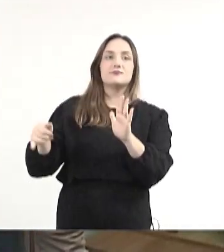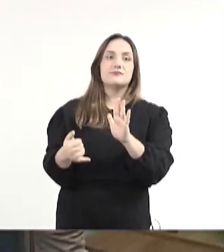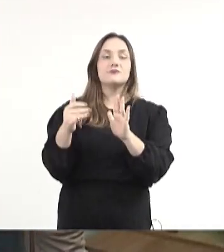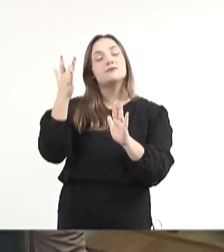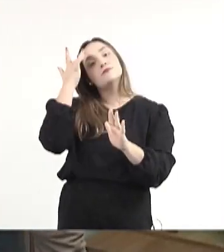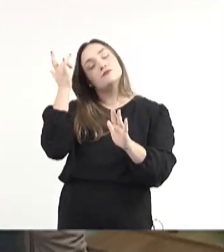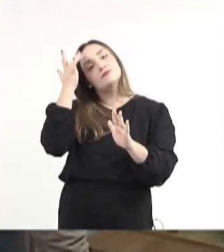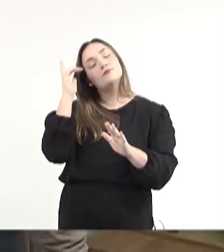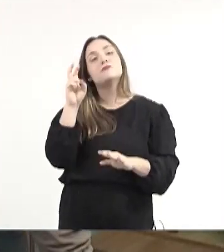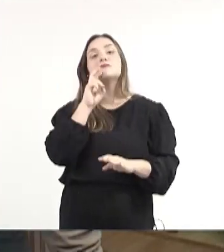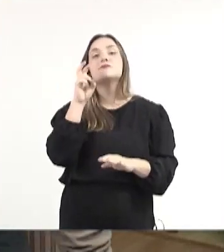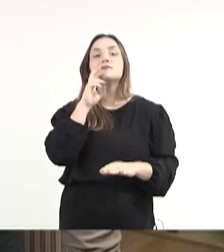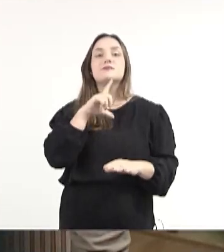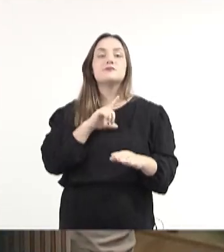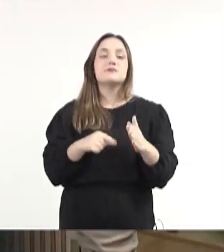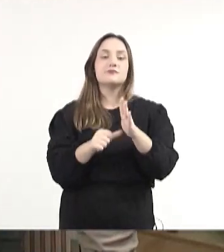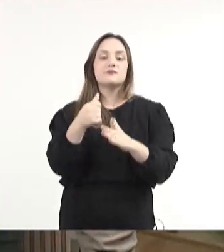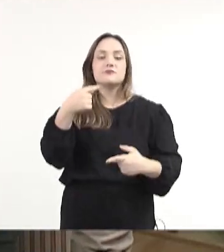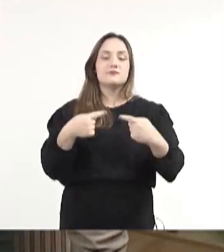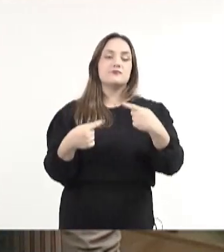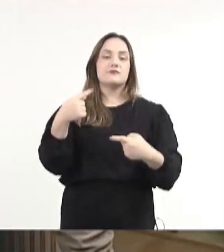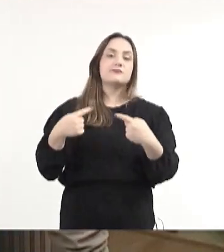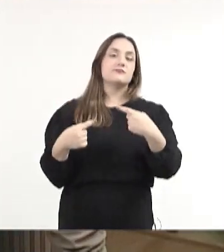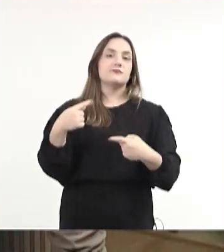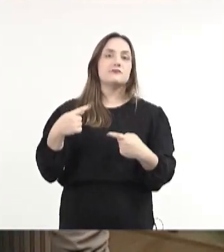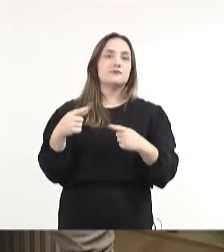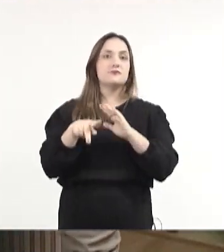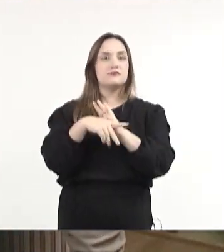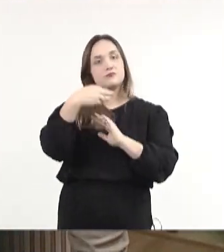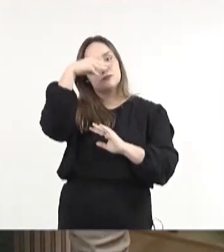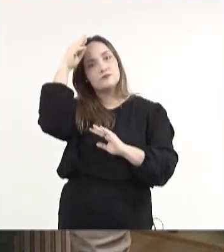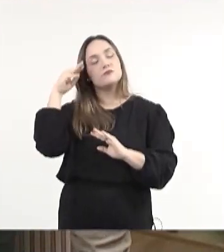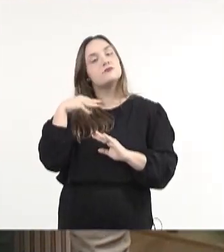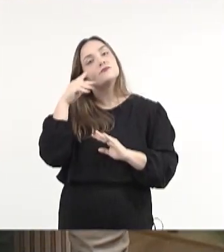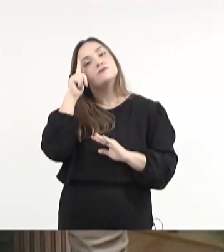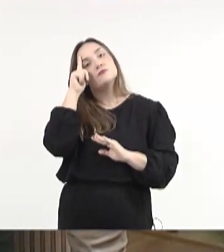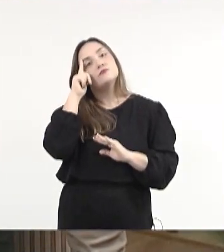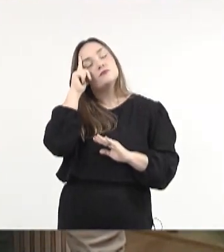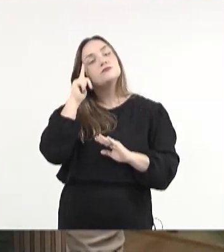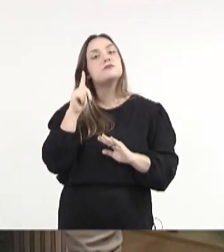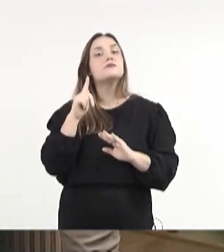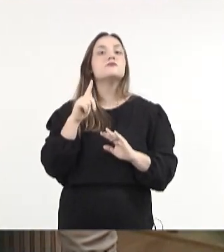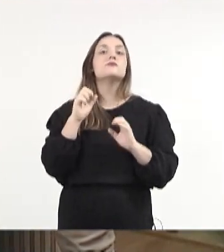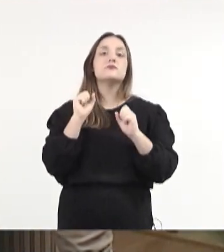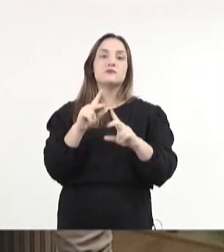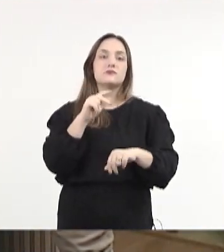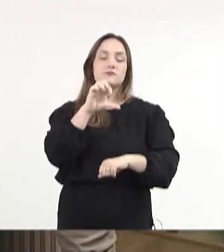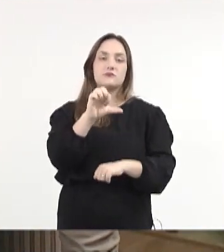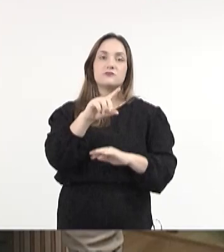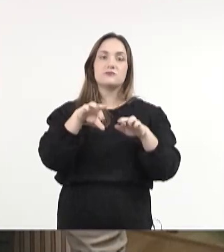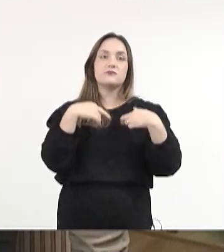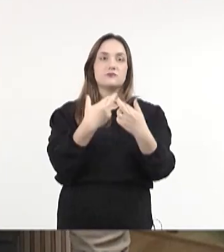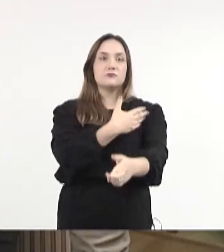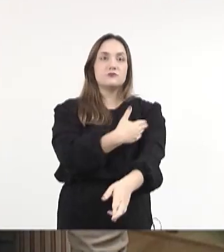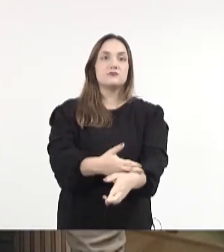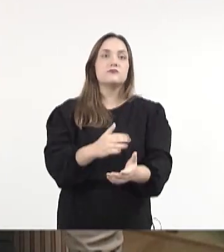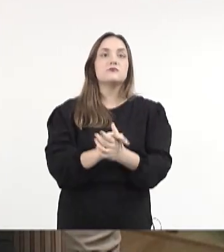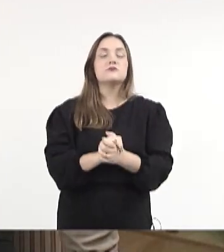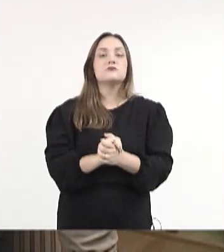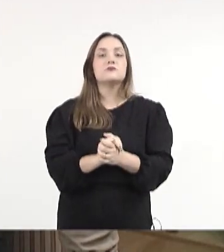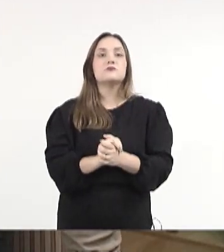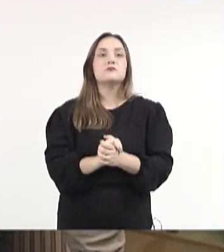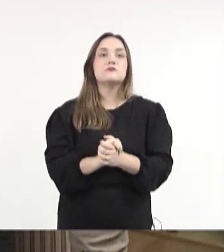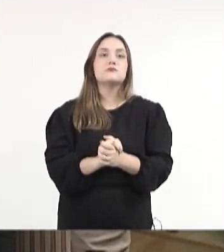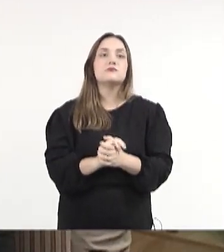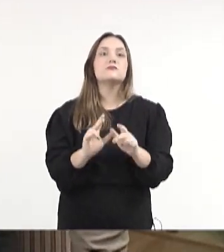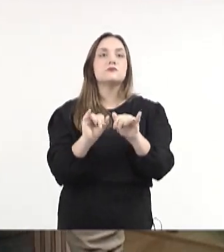amanhã, quinta-feira, tem primeira discussão ao vivo às 8h45 com a Maritê Kogo e o Gustavo Fax. Às 9 horas da manhã, a sessão plenária. E as